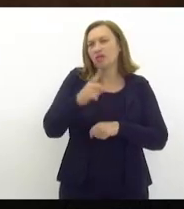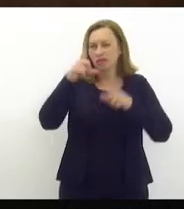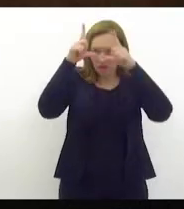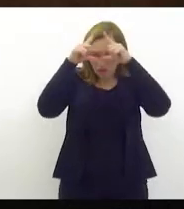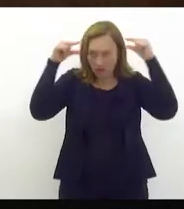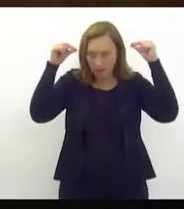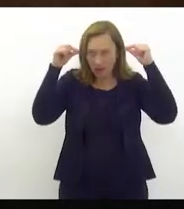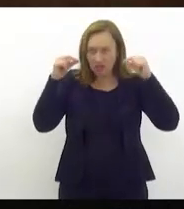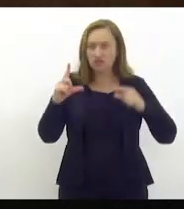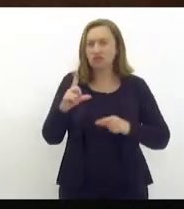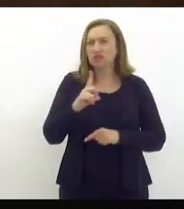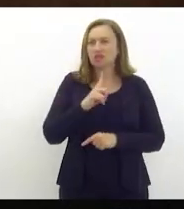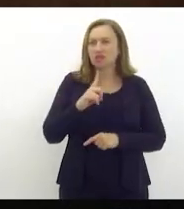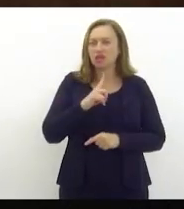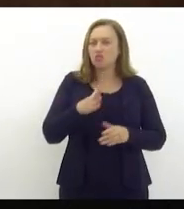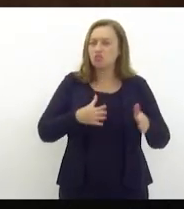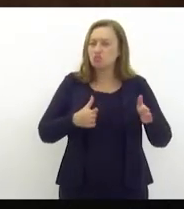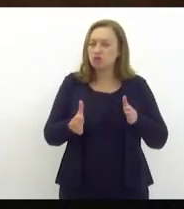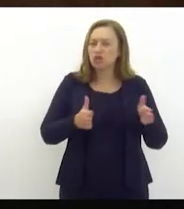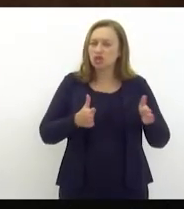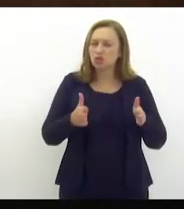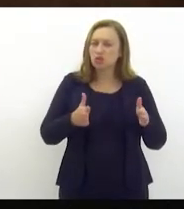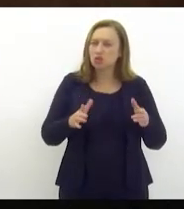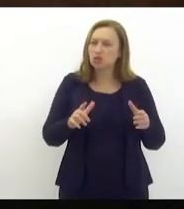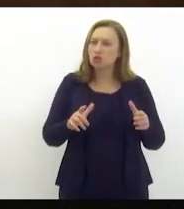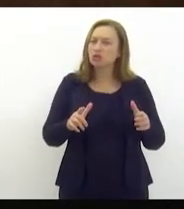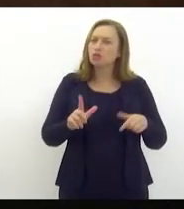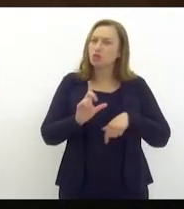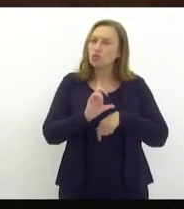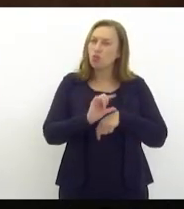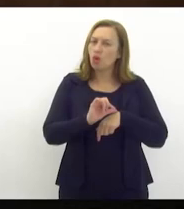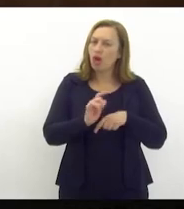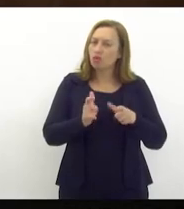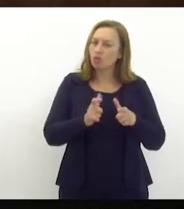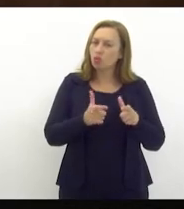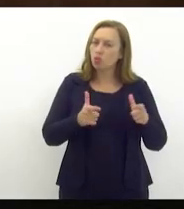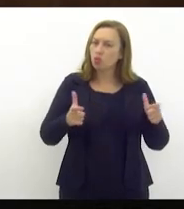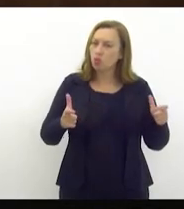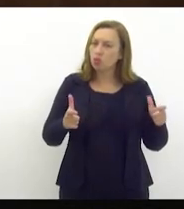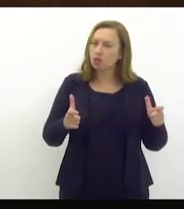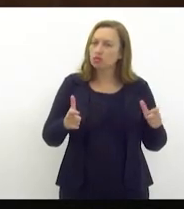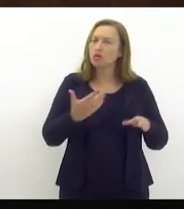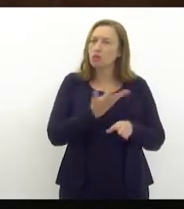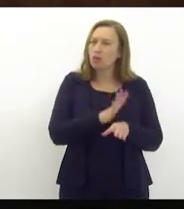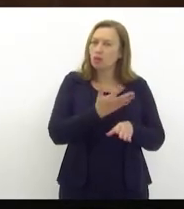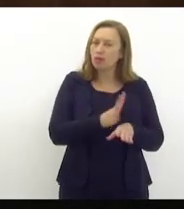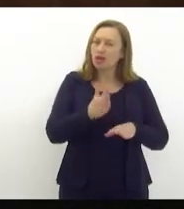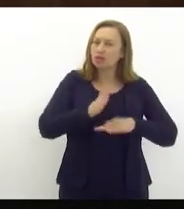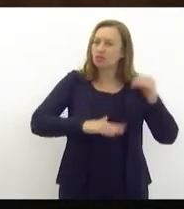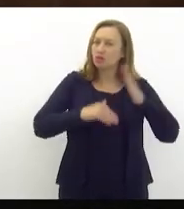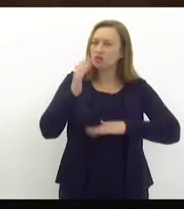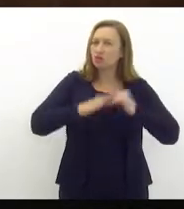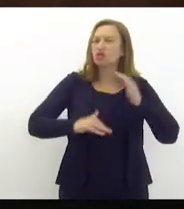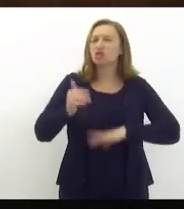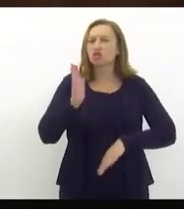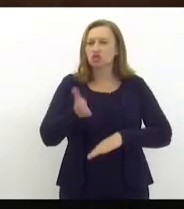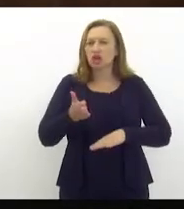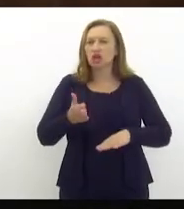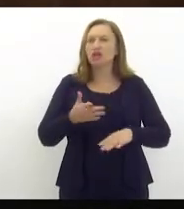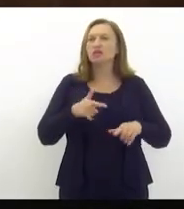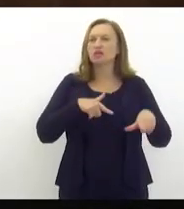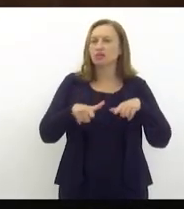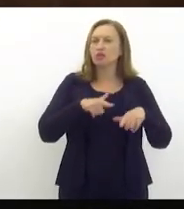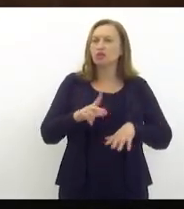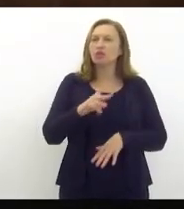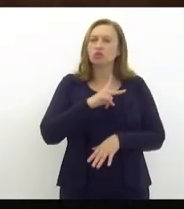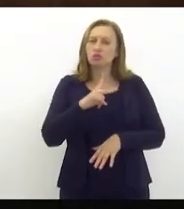exemplo, onde você tem um período grande, uma carga horária extensa e uma prática profissional já sendo exercida